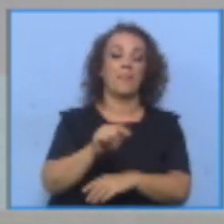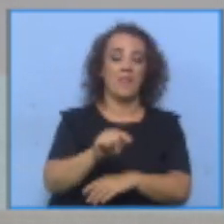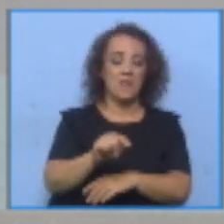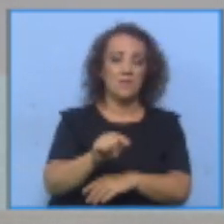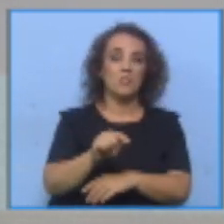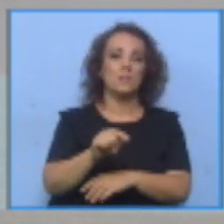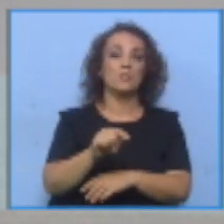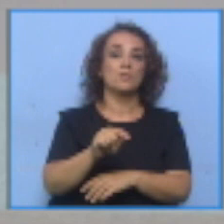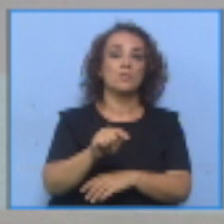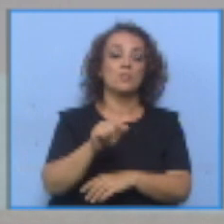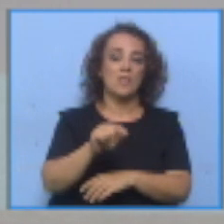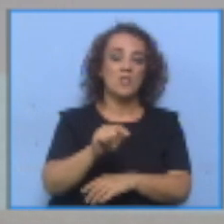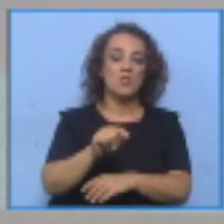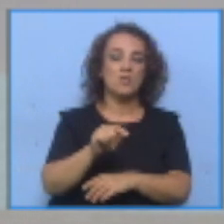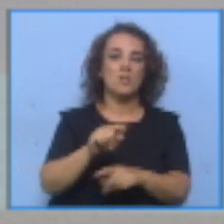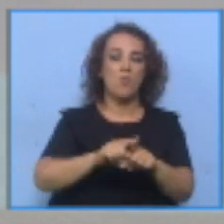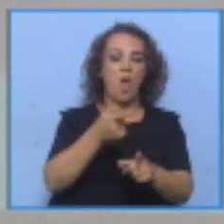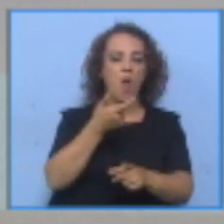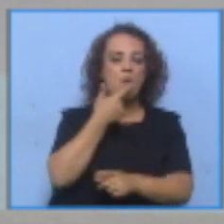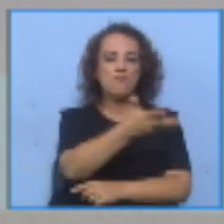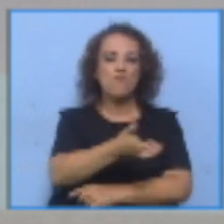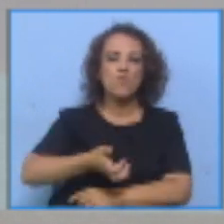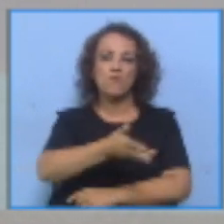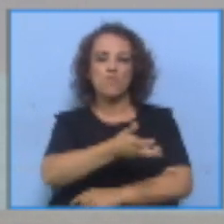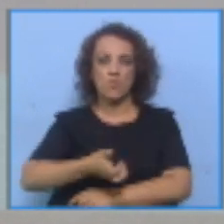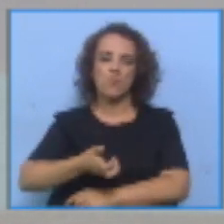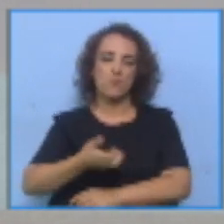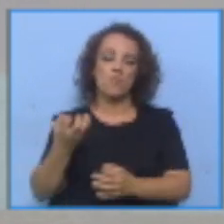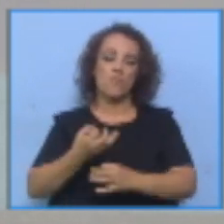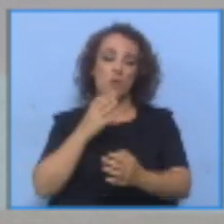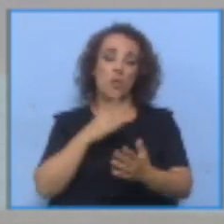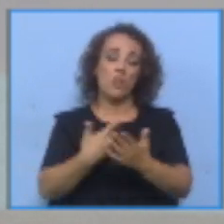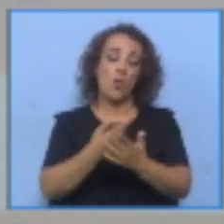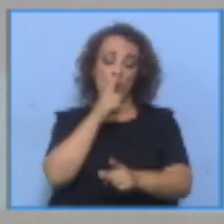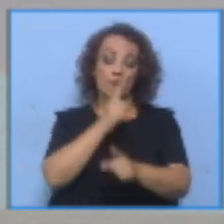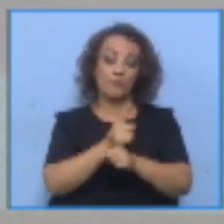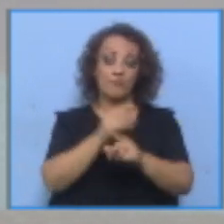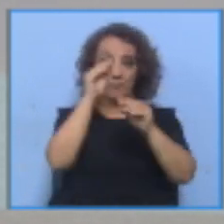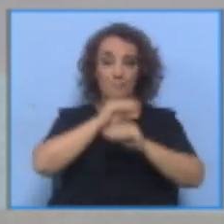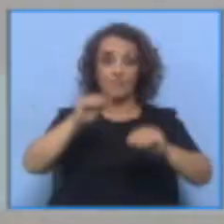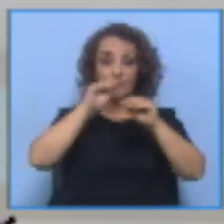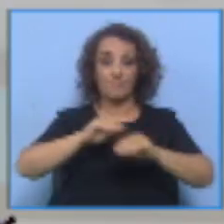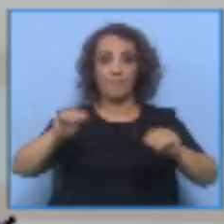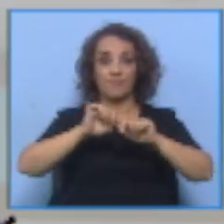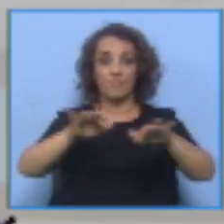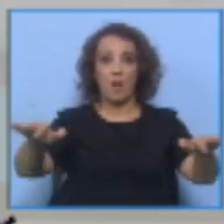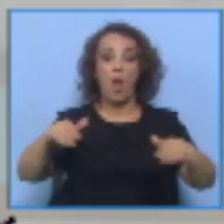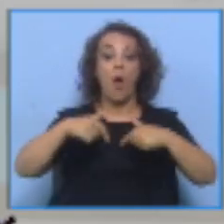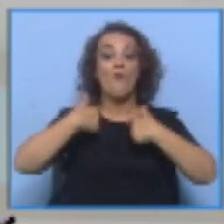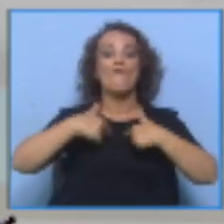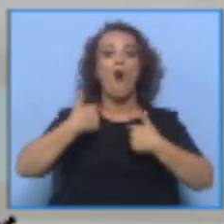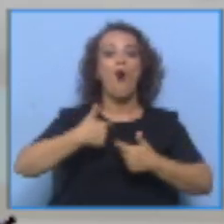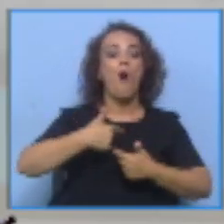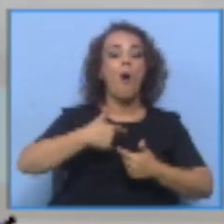exploração que infelizmente, algumas vezes acompanhou também a evangelização. Acompanhou a atividade missionária? Não que fosse feita pelos missionários,